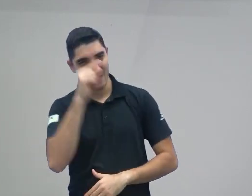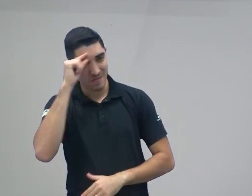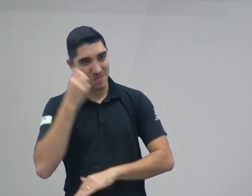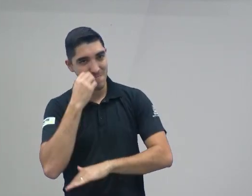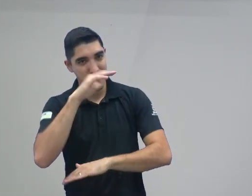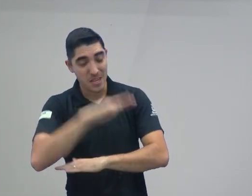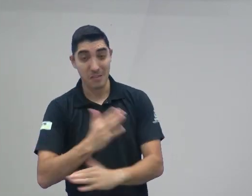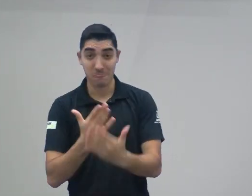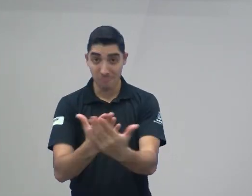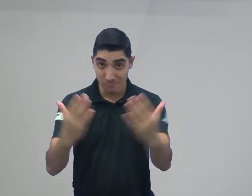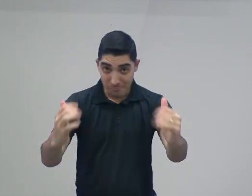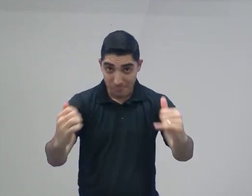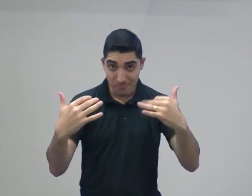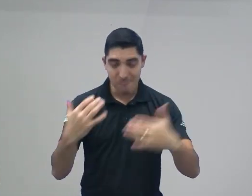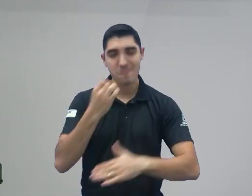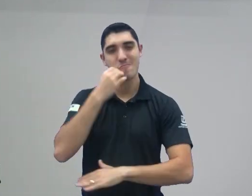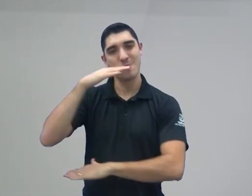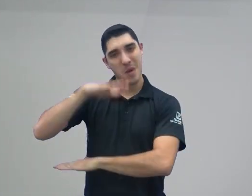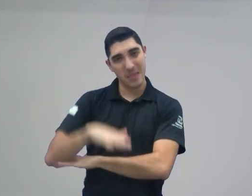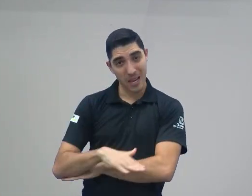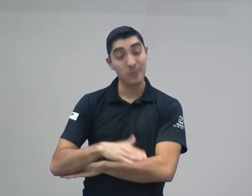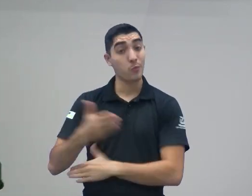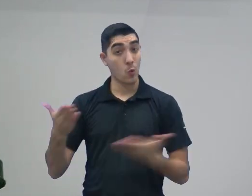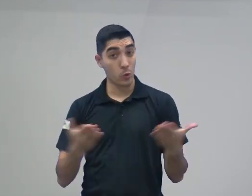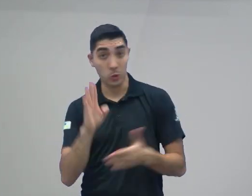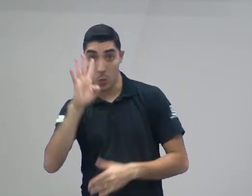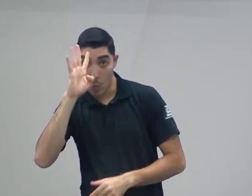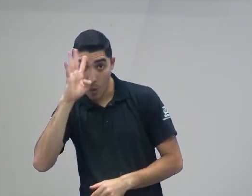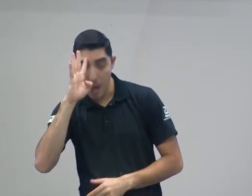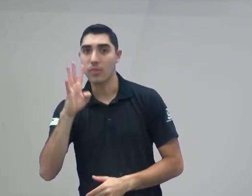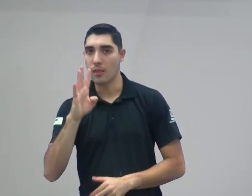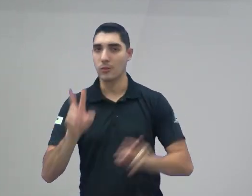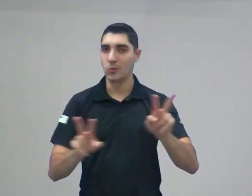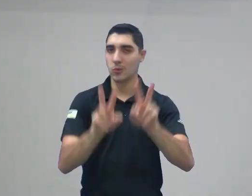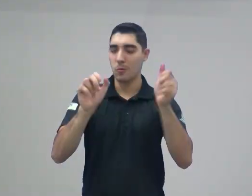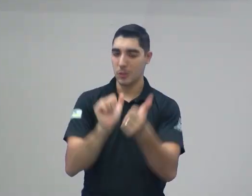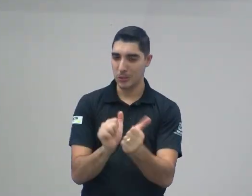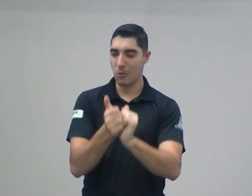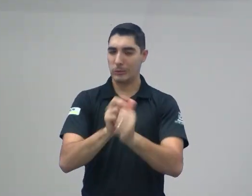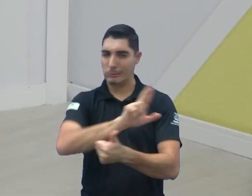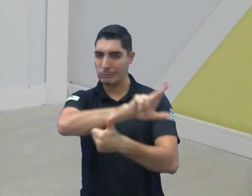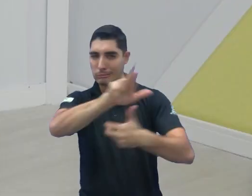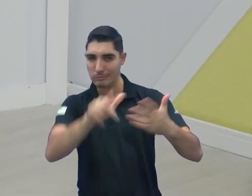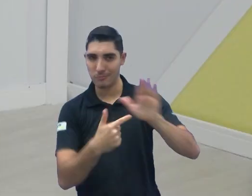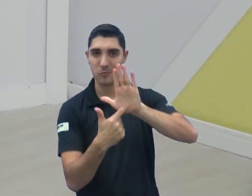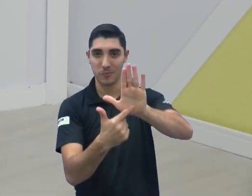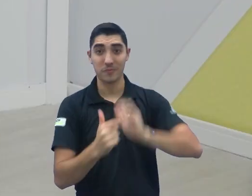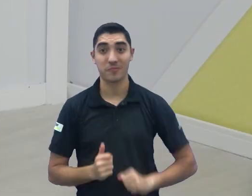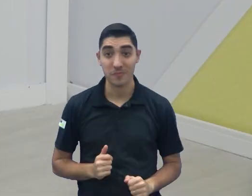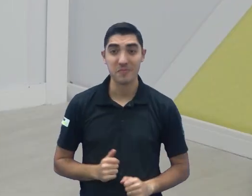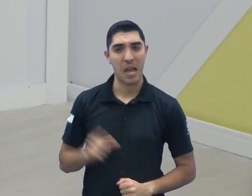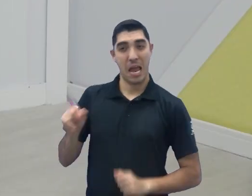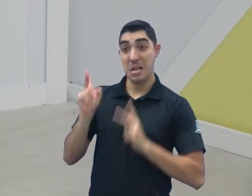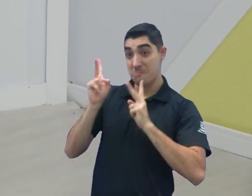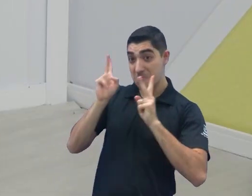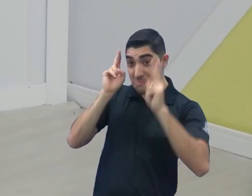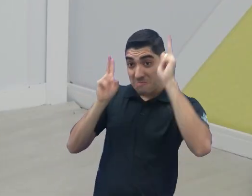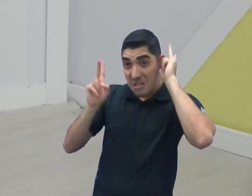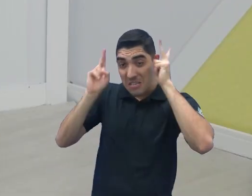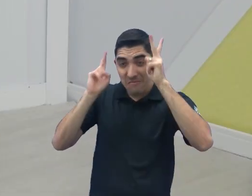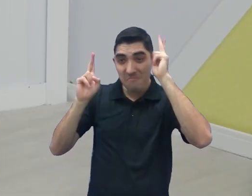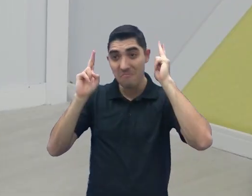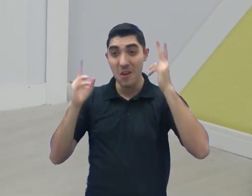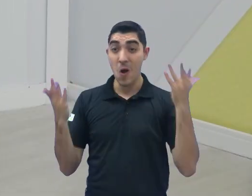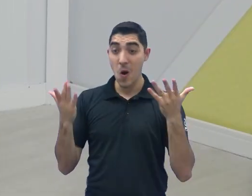gente em mais um Hora do Esporte, meio de semana com muito esporte aqui na tela da TV Câmara. Cortou o cabelinho, hoje acordou